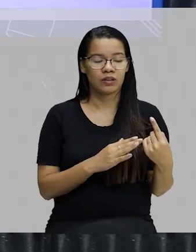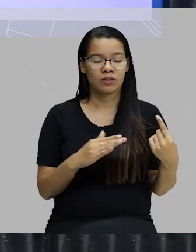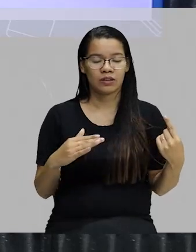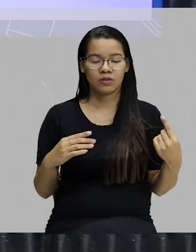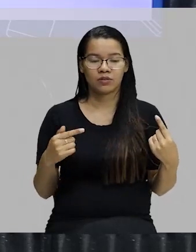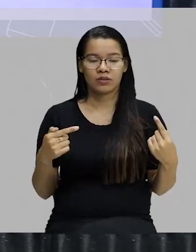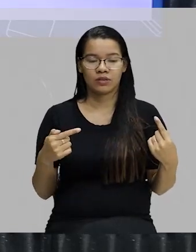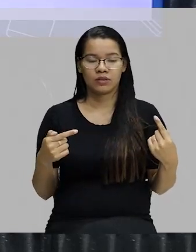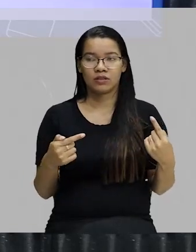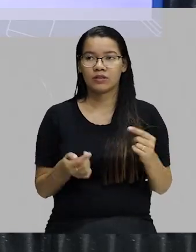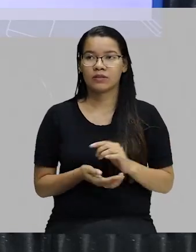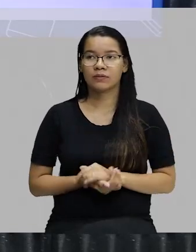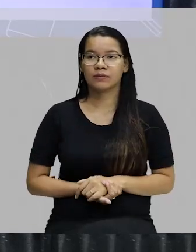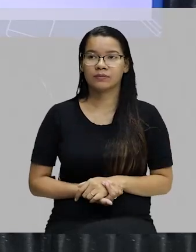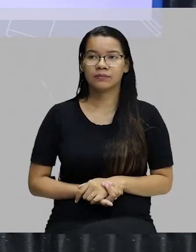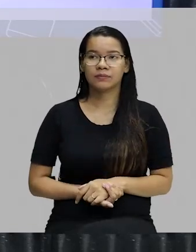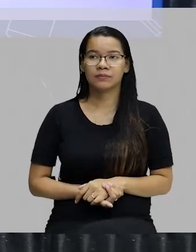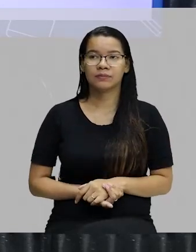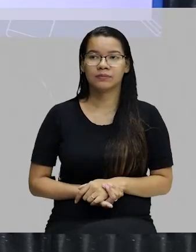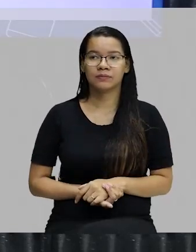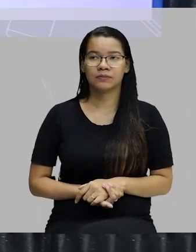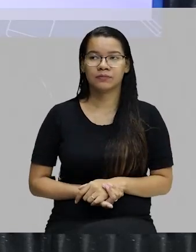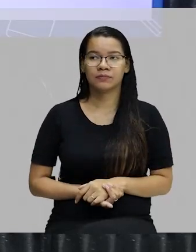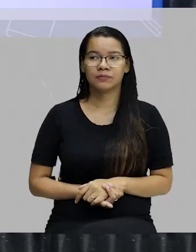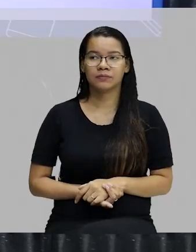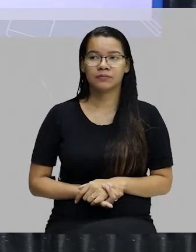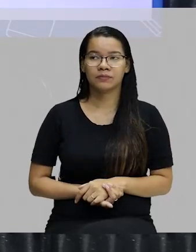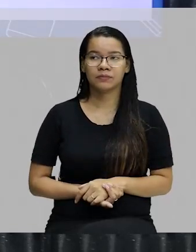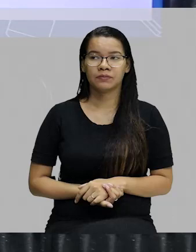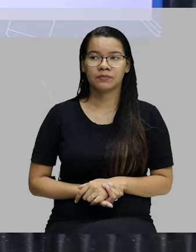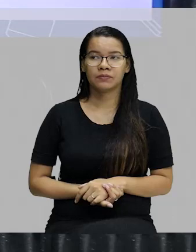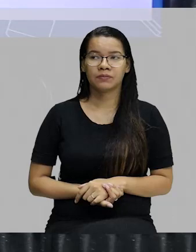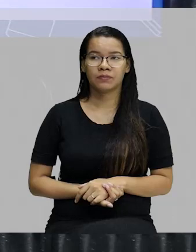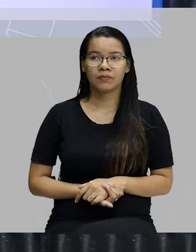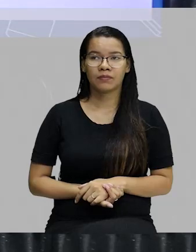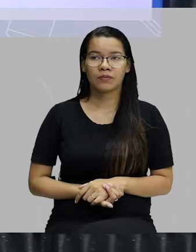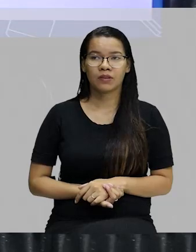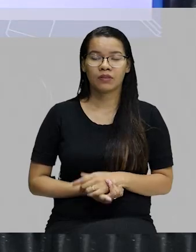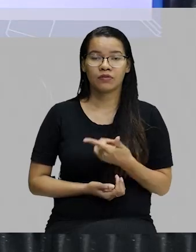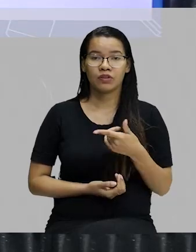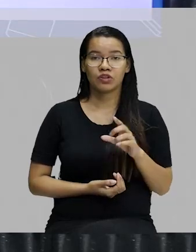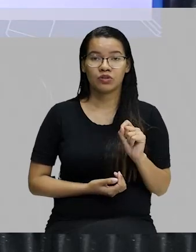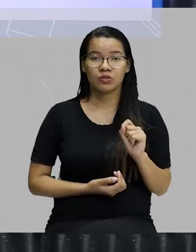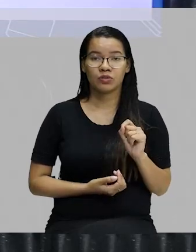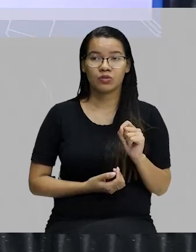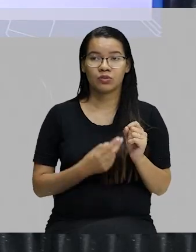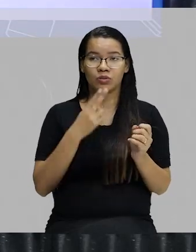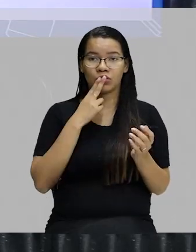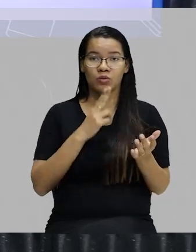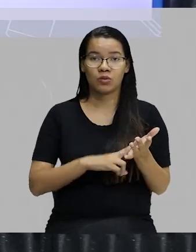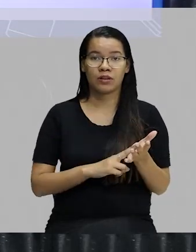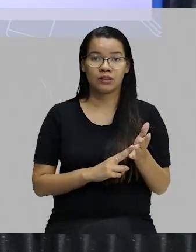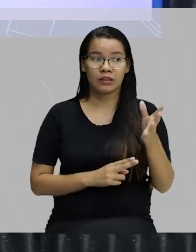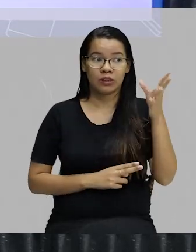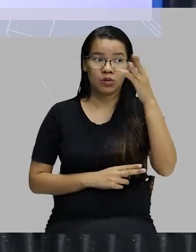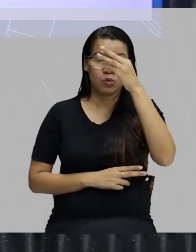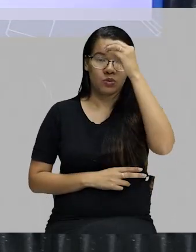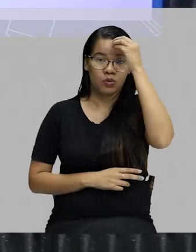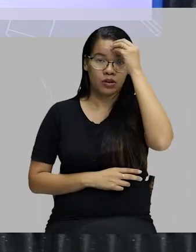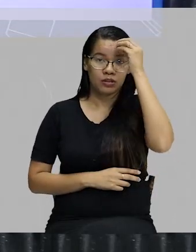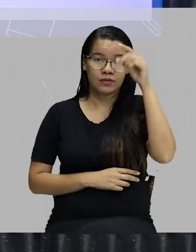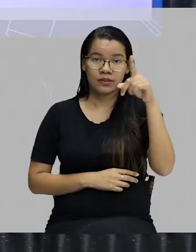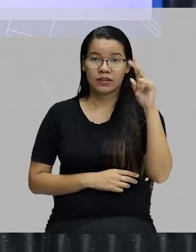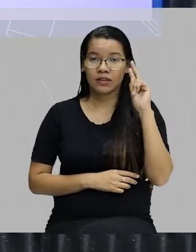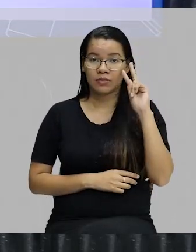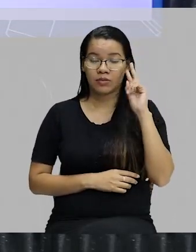até o 7, 1 mais 2 mais 3, 4, 5, 6, 7. Isso dá um total de 28 cartas. Guarda isso. Lembra qual